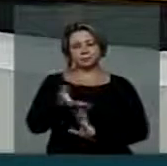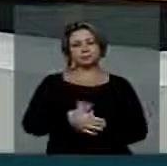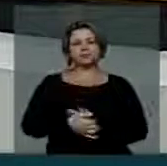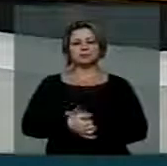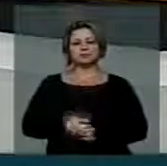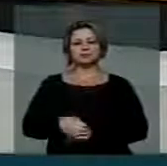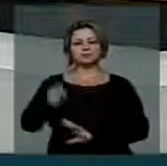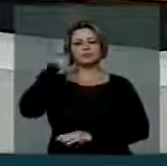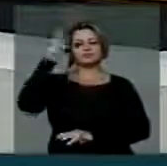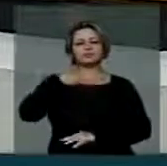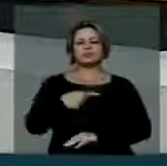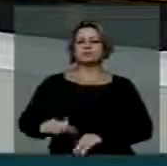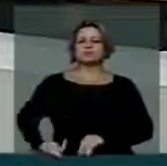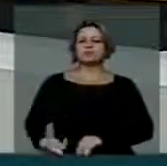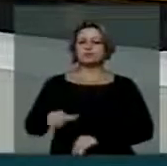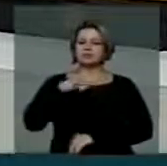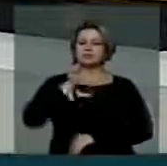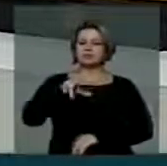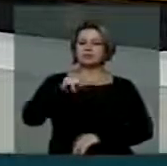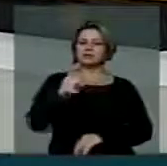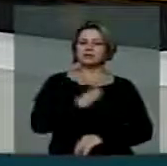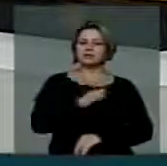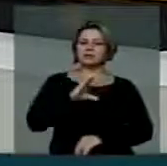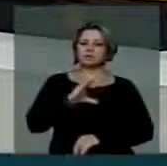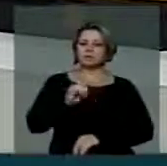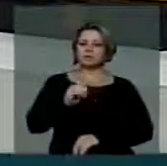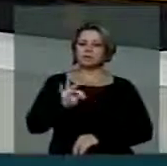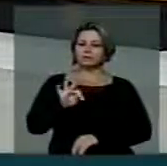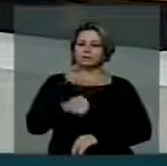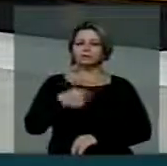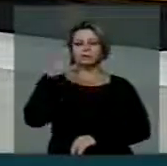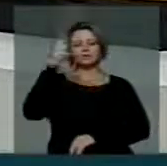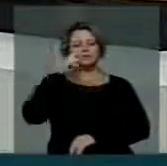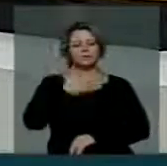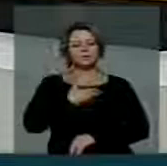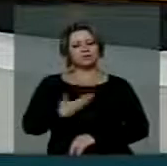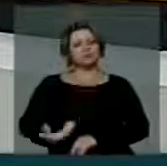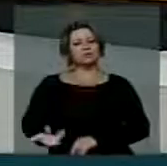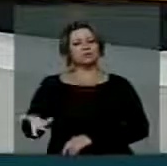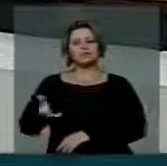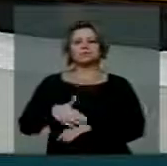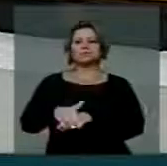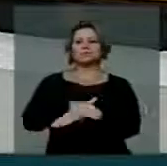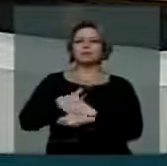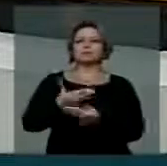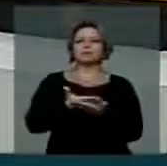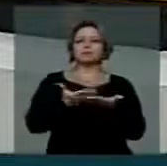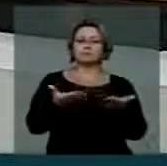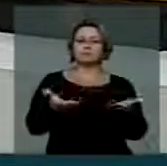Senhor presidente, deputado Luiz Couto, queridos deputados, queridas deputadas,